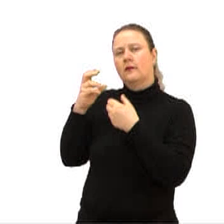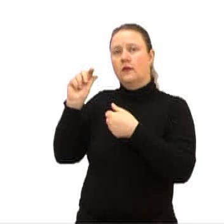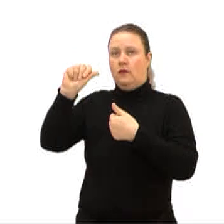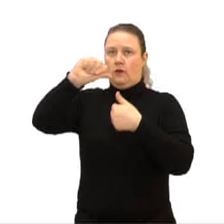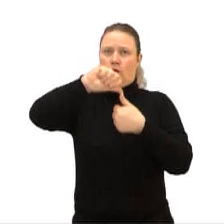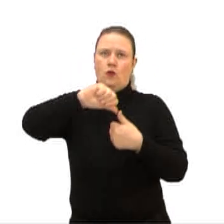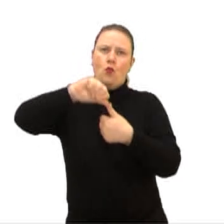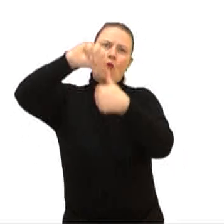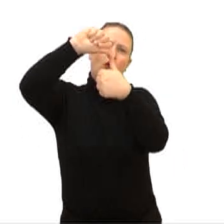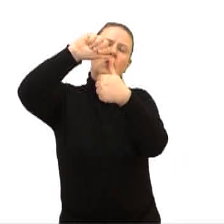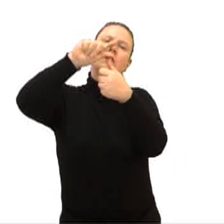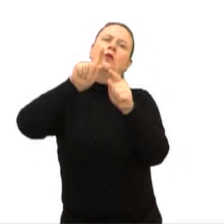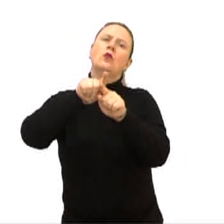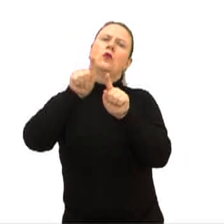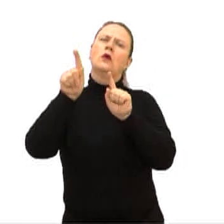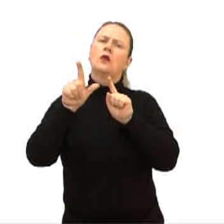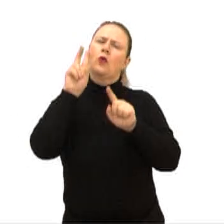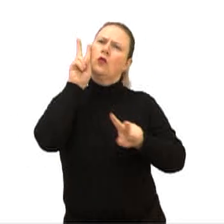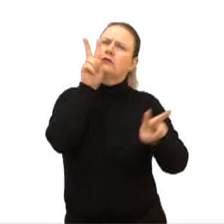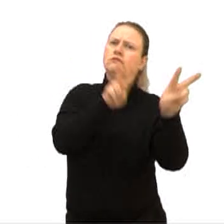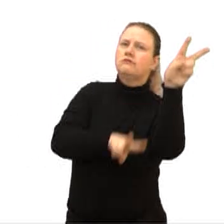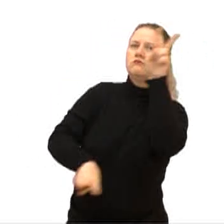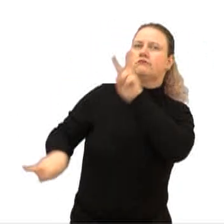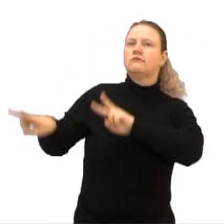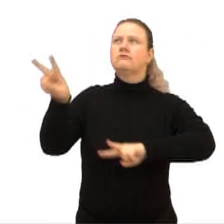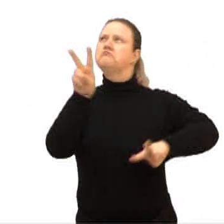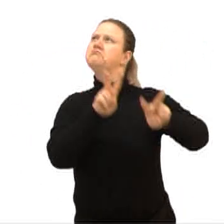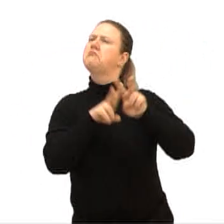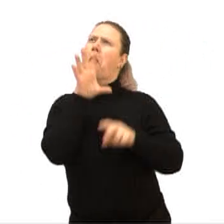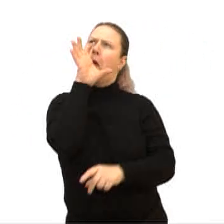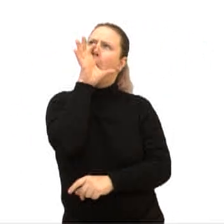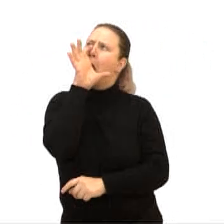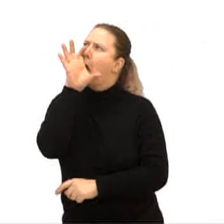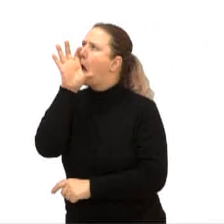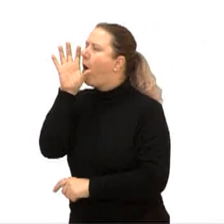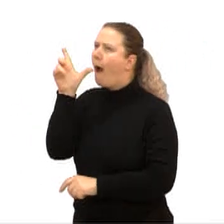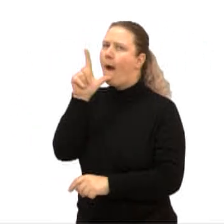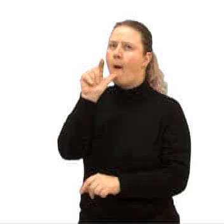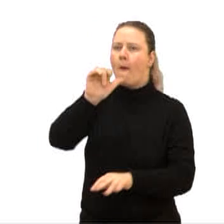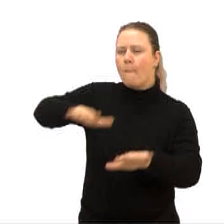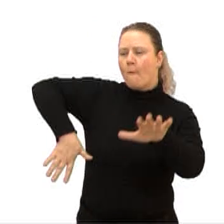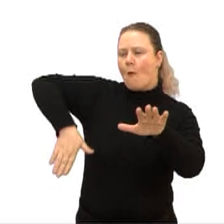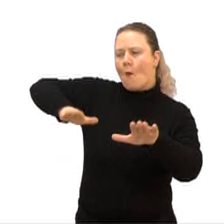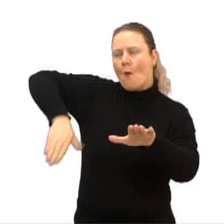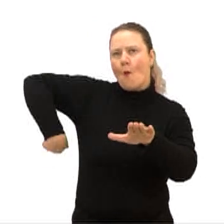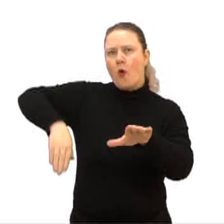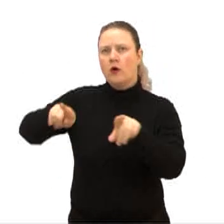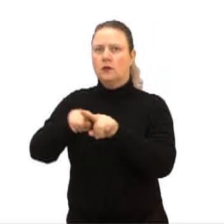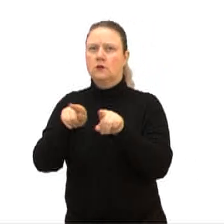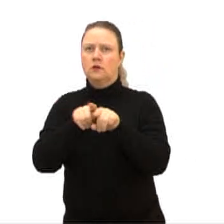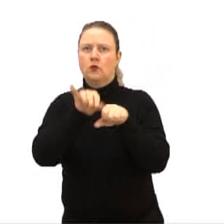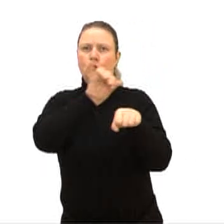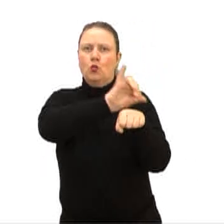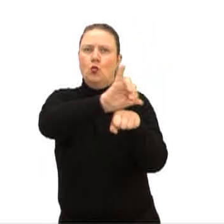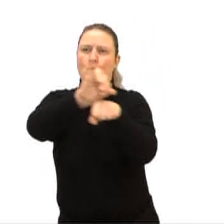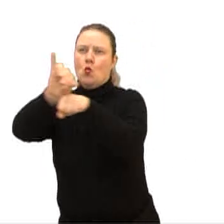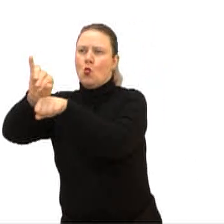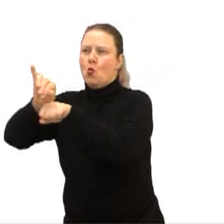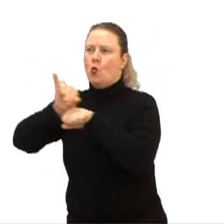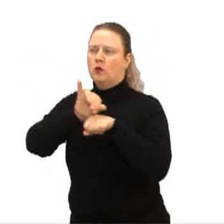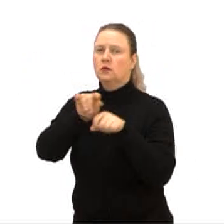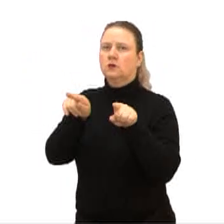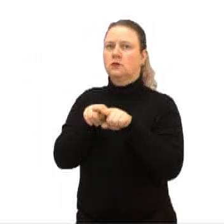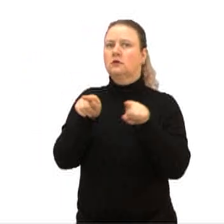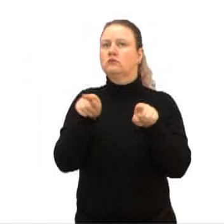nós temos este visual de todo aspecto do Mar do Caribe, por isso o nome Ilhas Caribenhas até, e